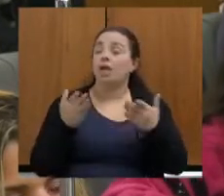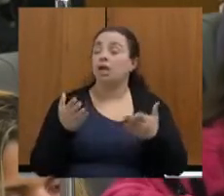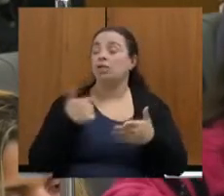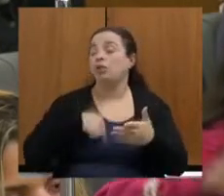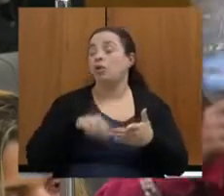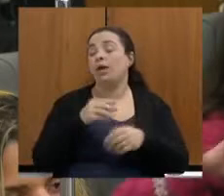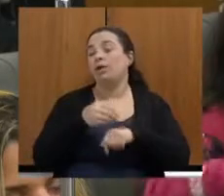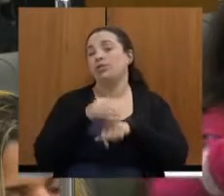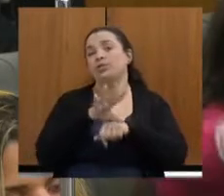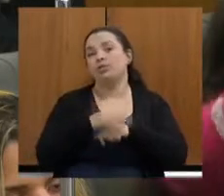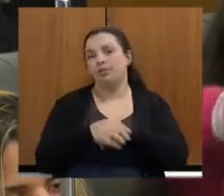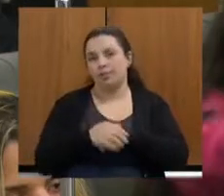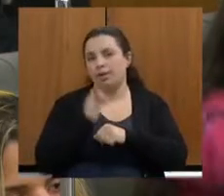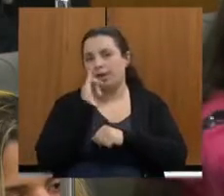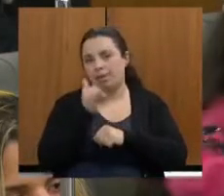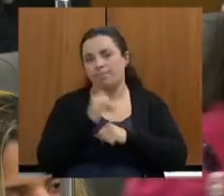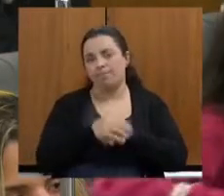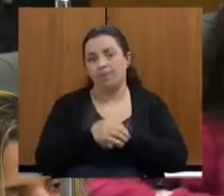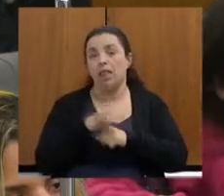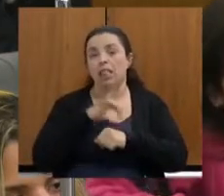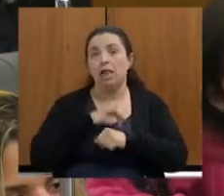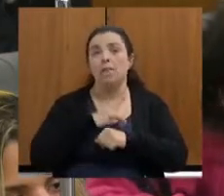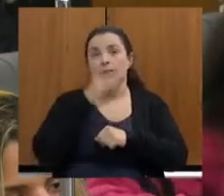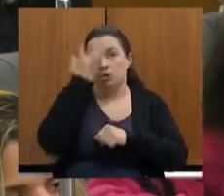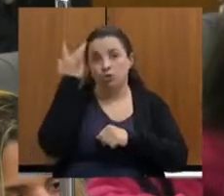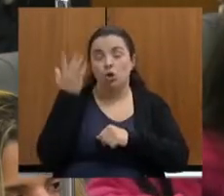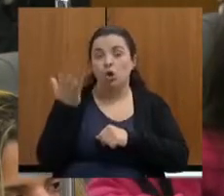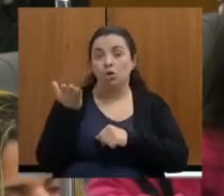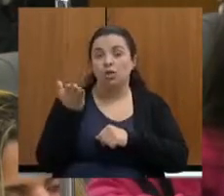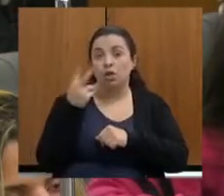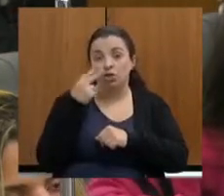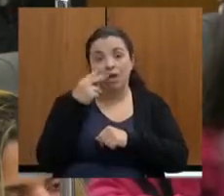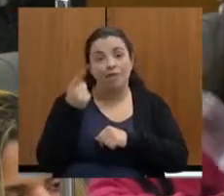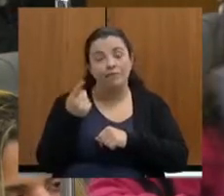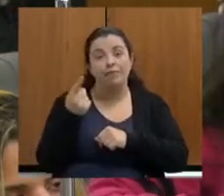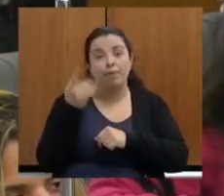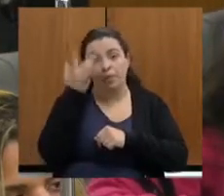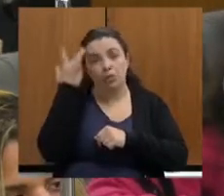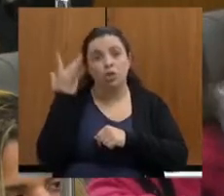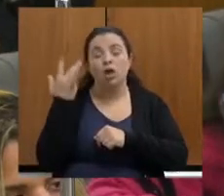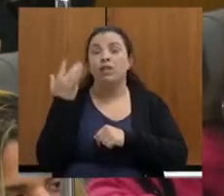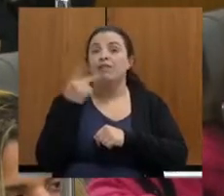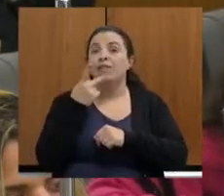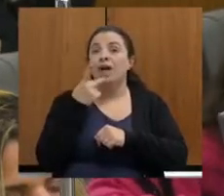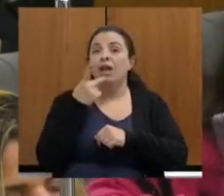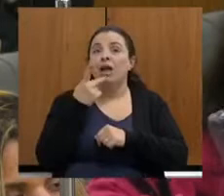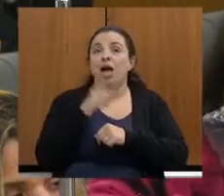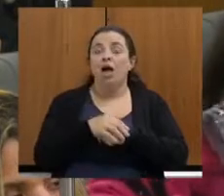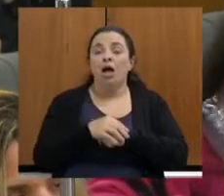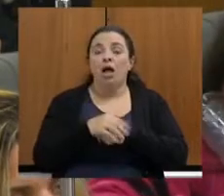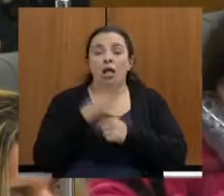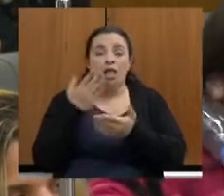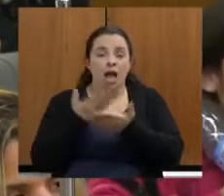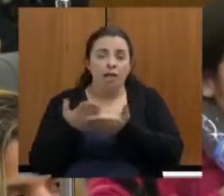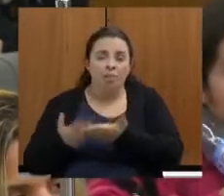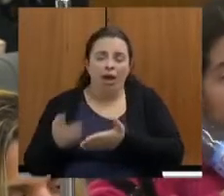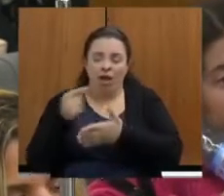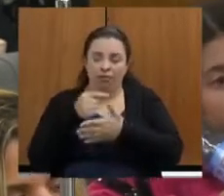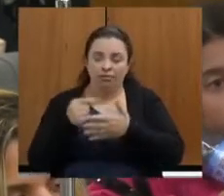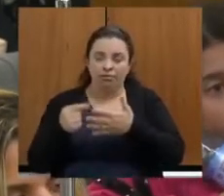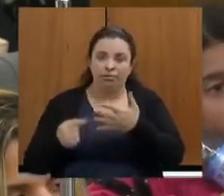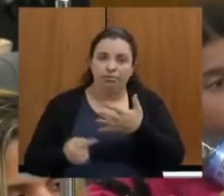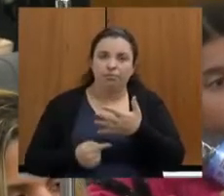que eu quero dizer porque tem pessoas aqui ó eu já vi pessoas comentando aí sobre as perdas que teve